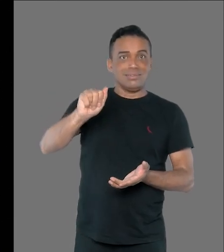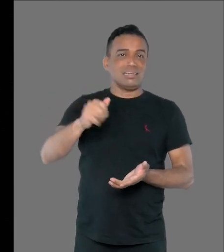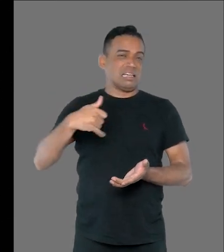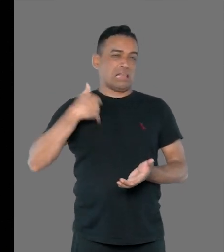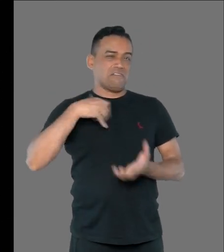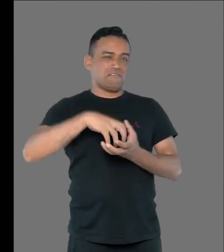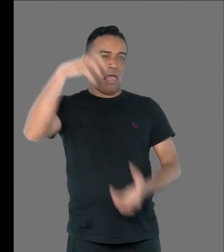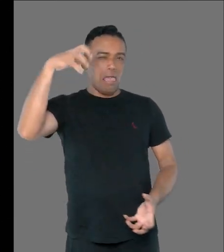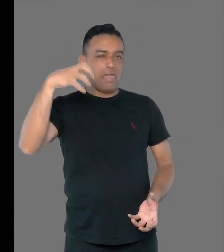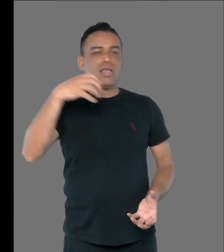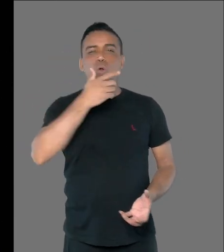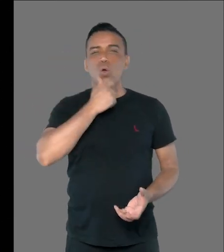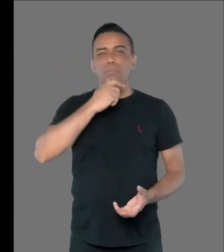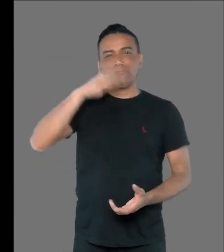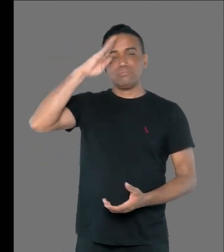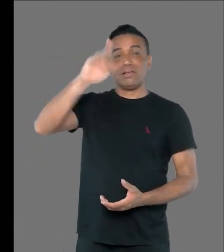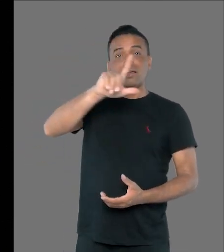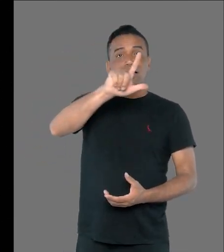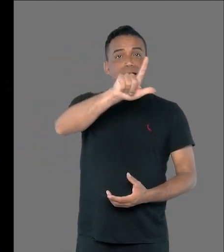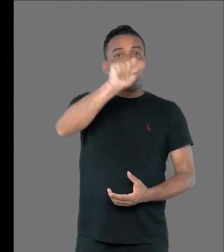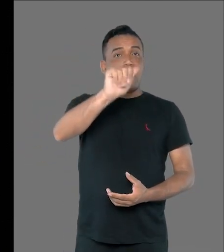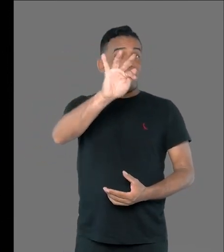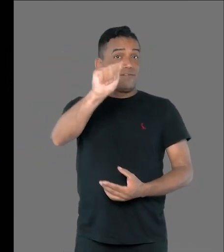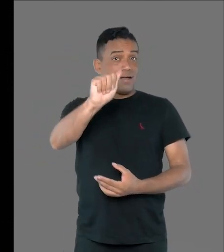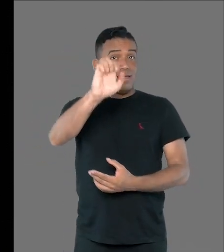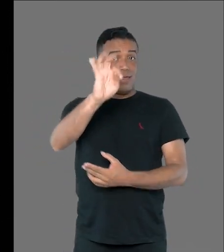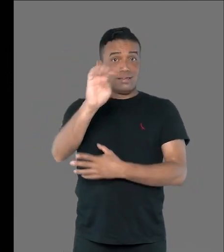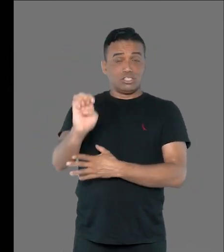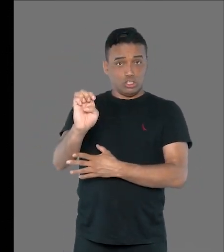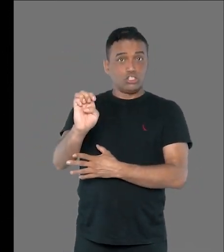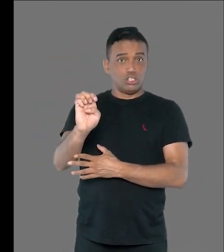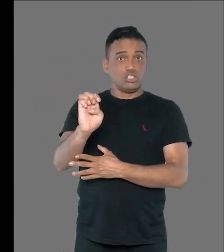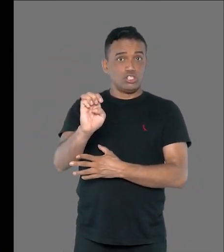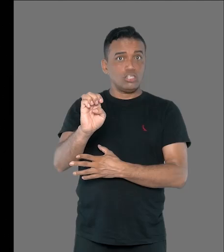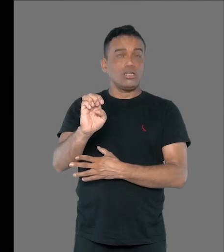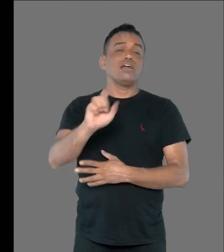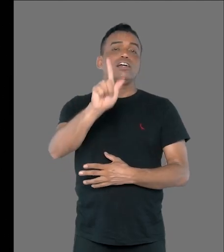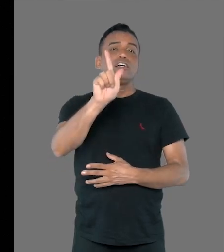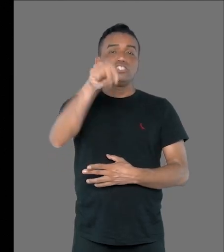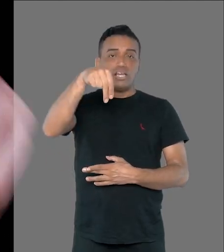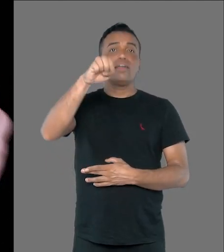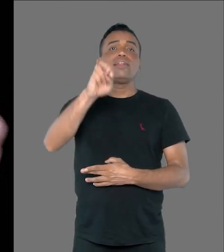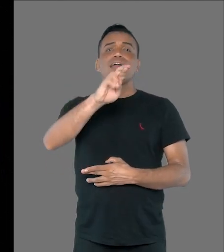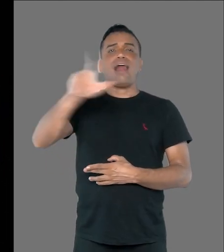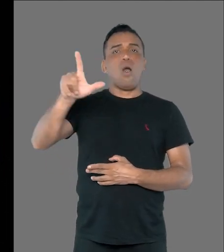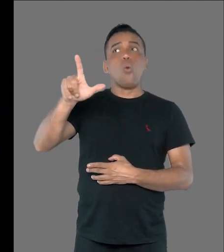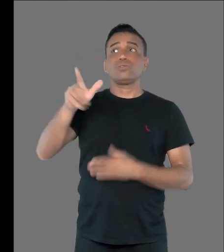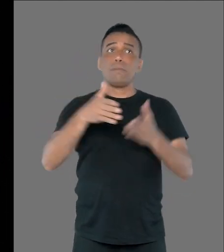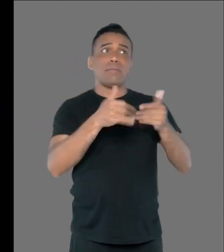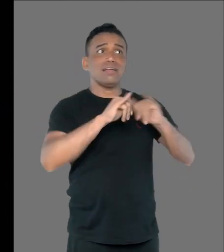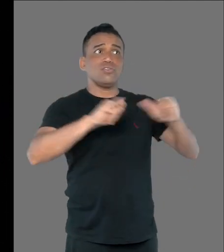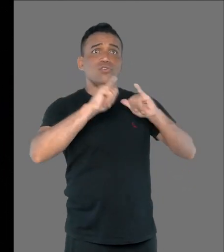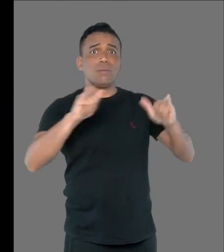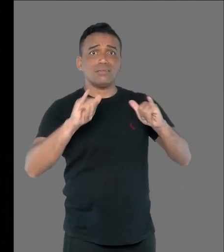Lafayette, aqui de Lafayette, é um desses monarquistas, solicitam informações sobre os príncipes